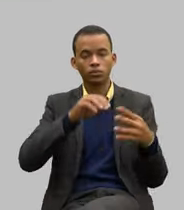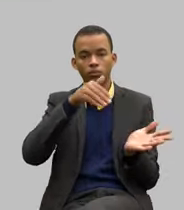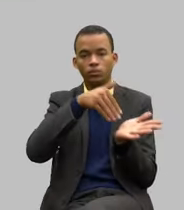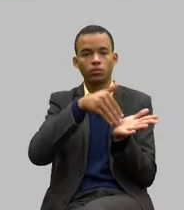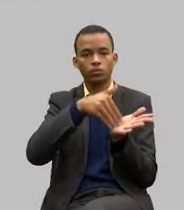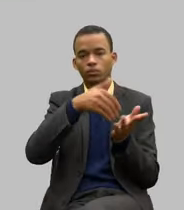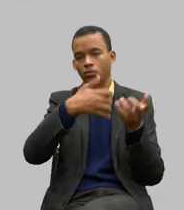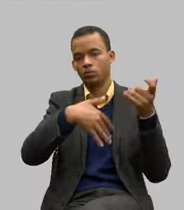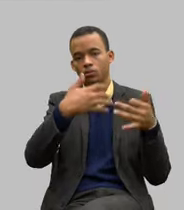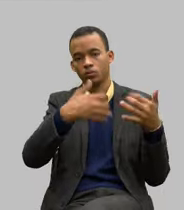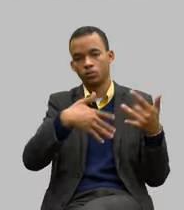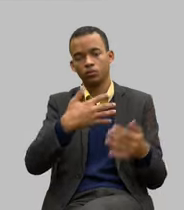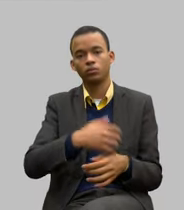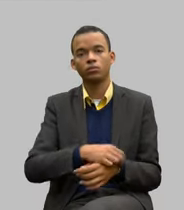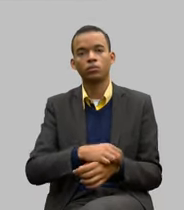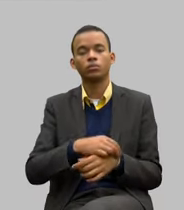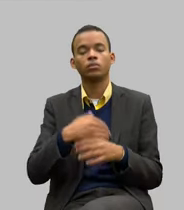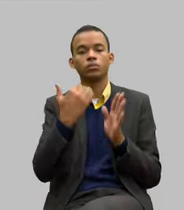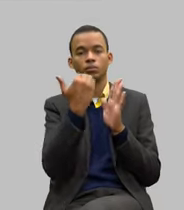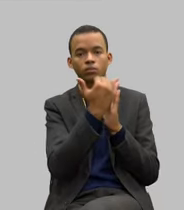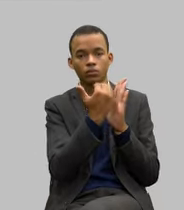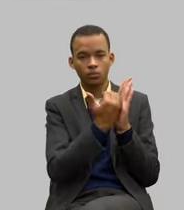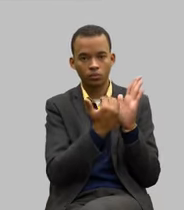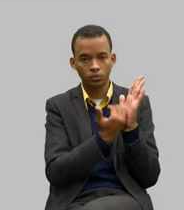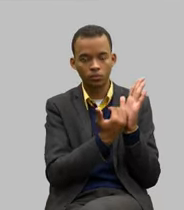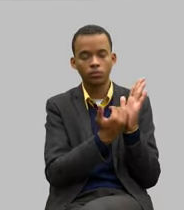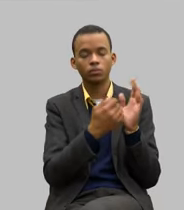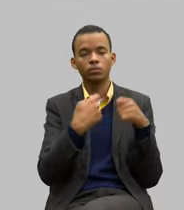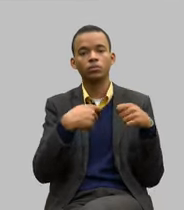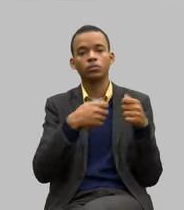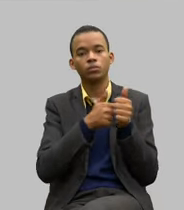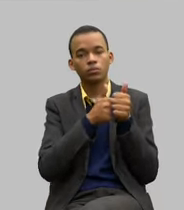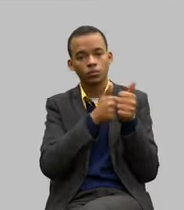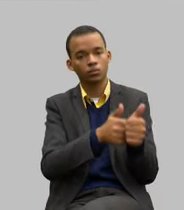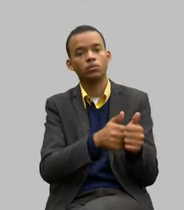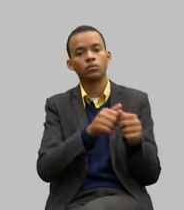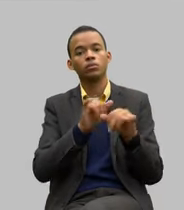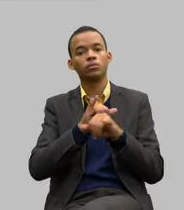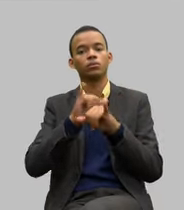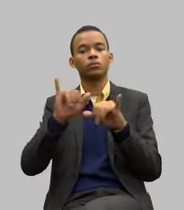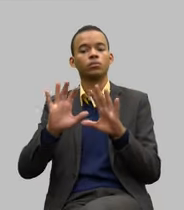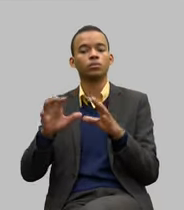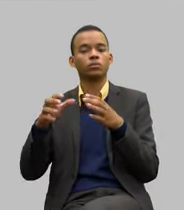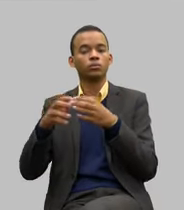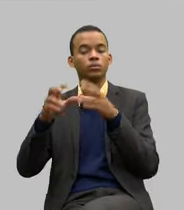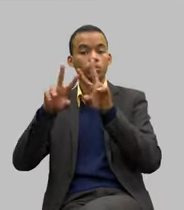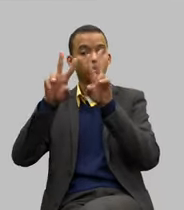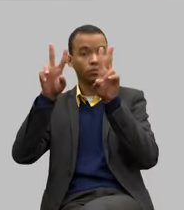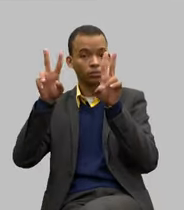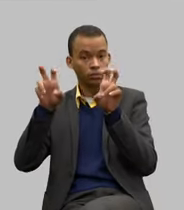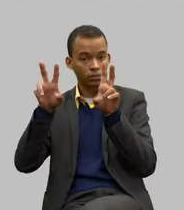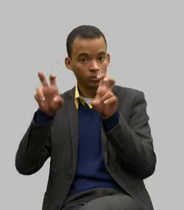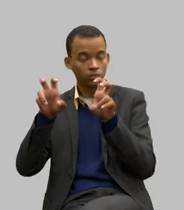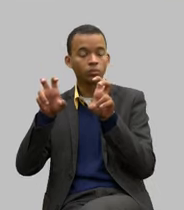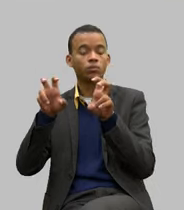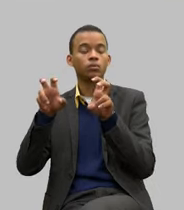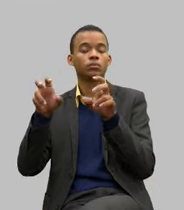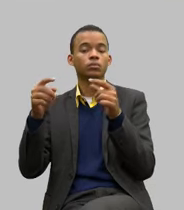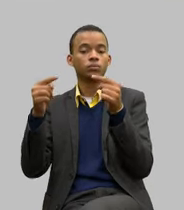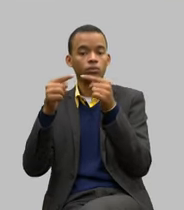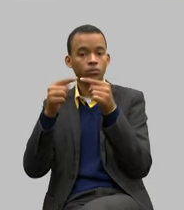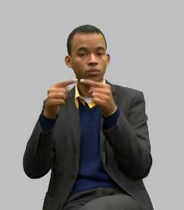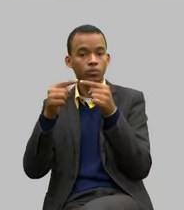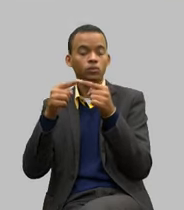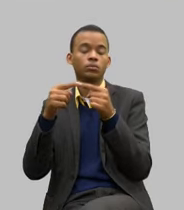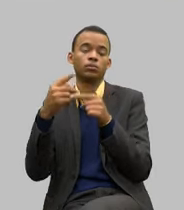requerimentos decorrentes dessa comissão deverão ser apresentados na comissão temática competente e serão apreciados nas reuniões